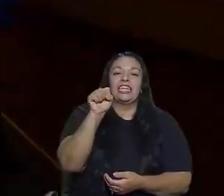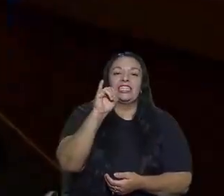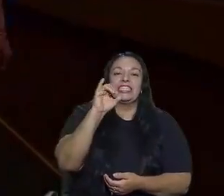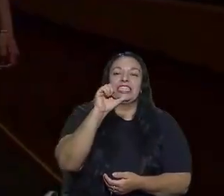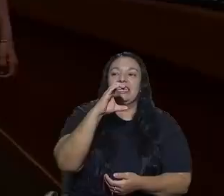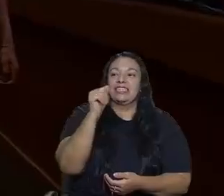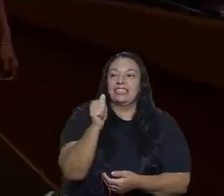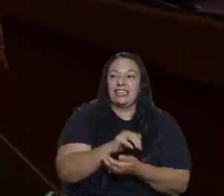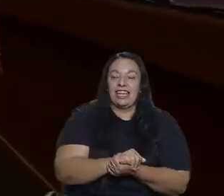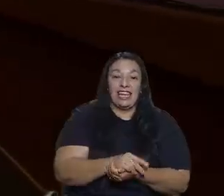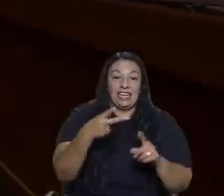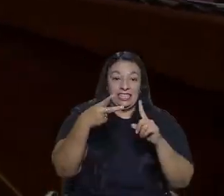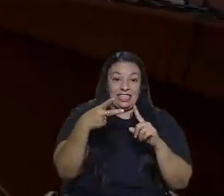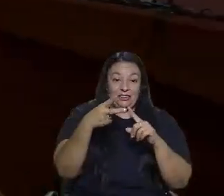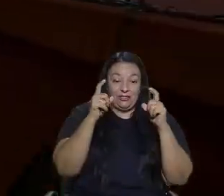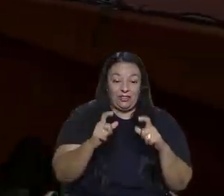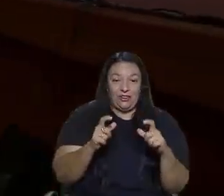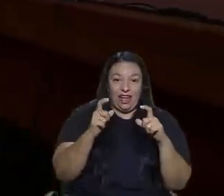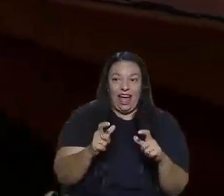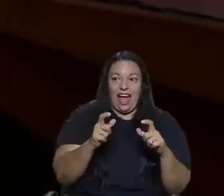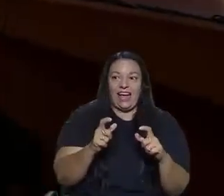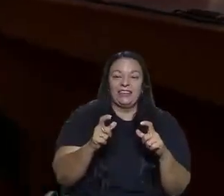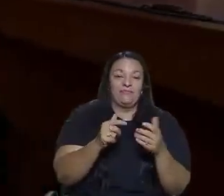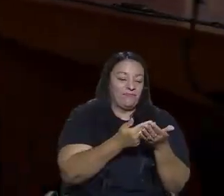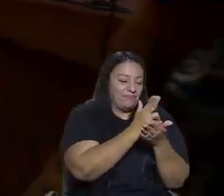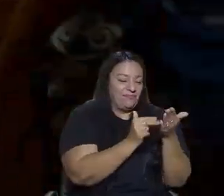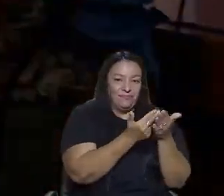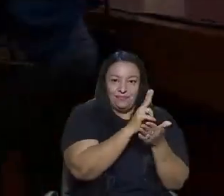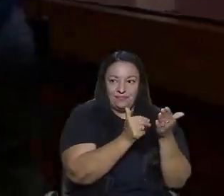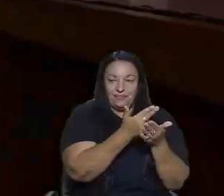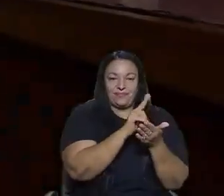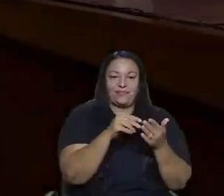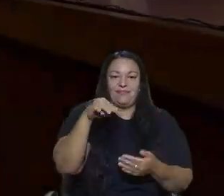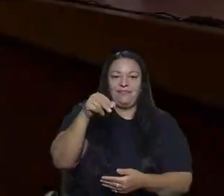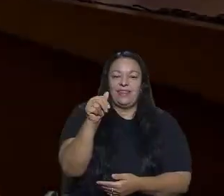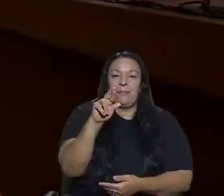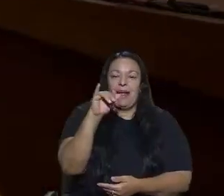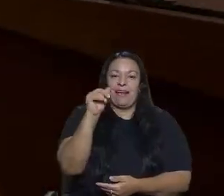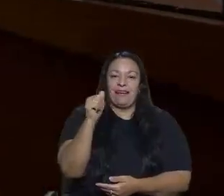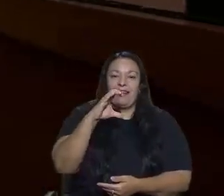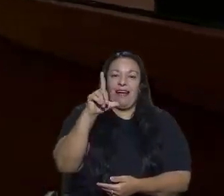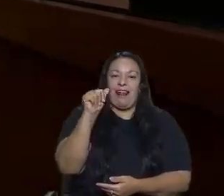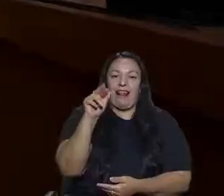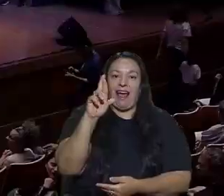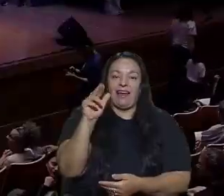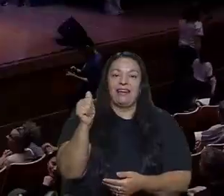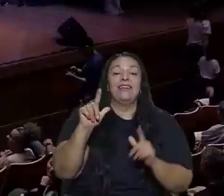Olha o tamaninho de 2º lugar. O desenho da Maria Clara está no telão